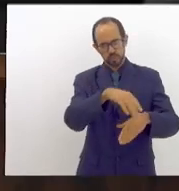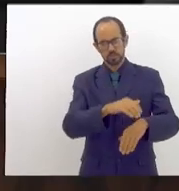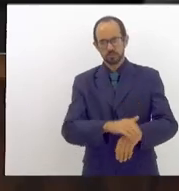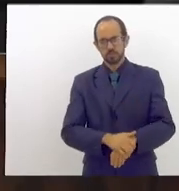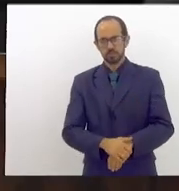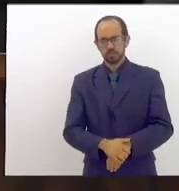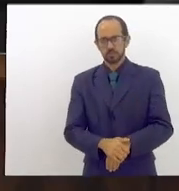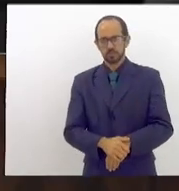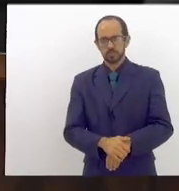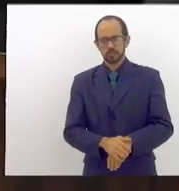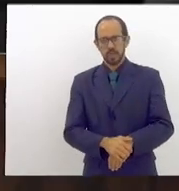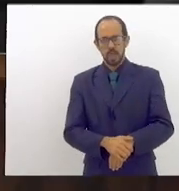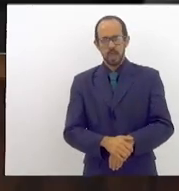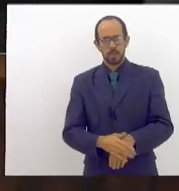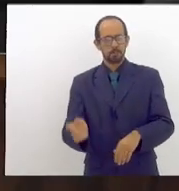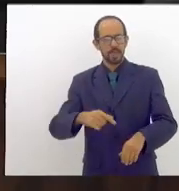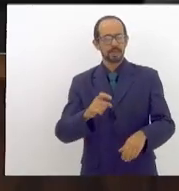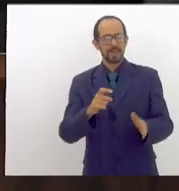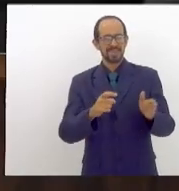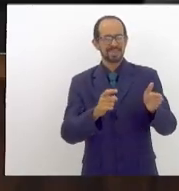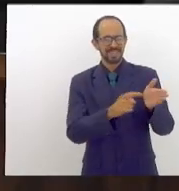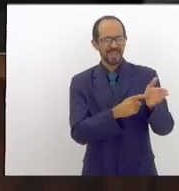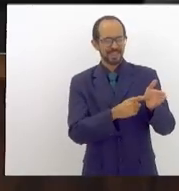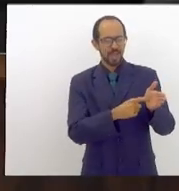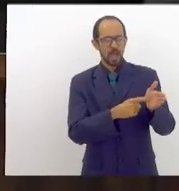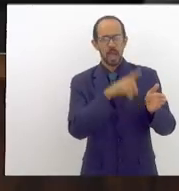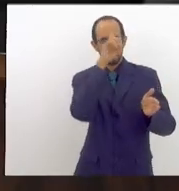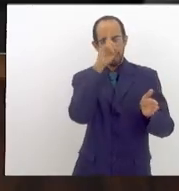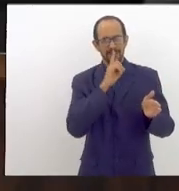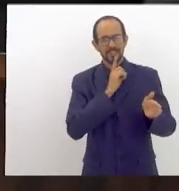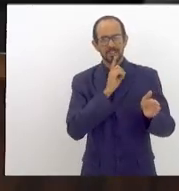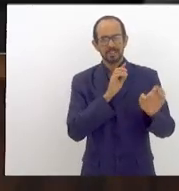a seta amarela à esquerda no equipamento